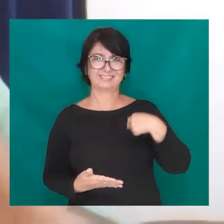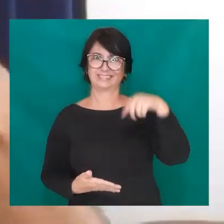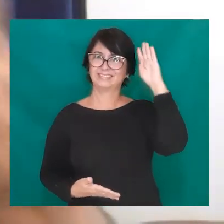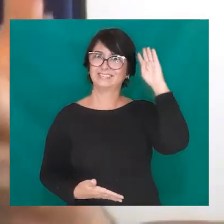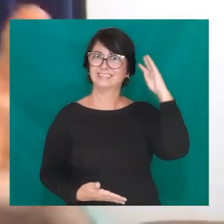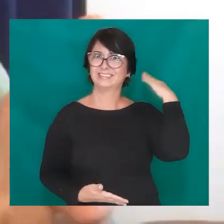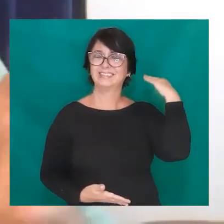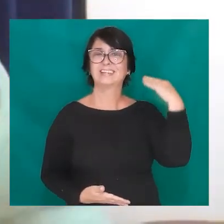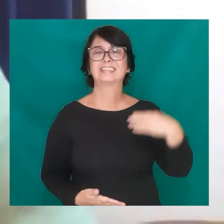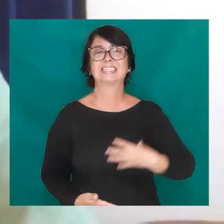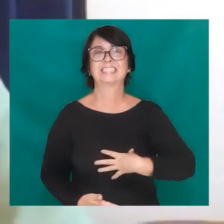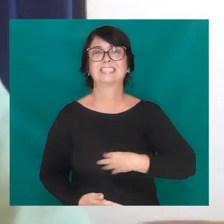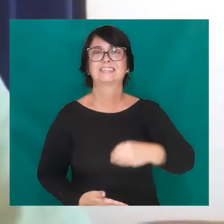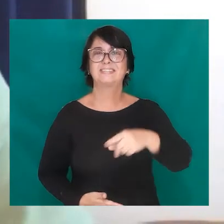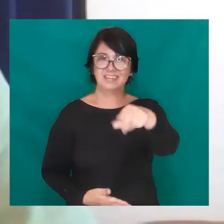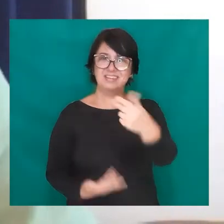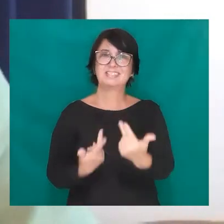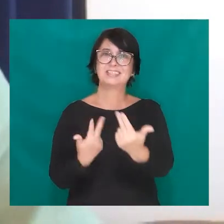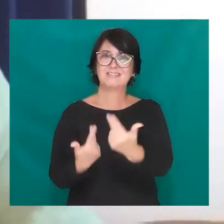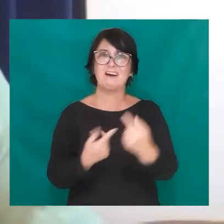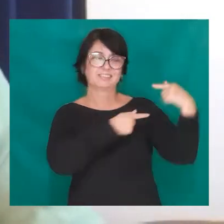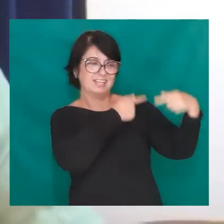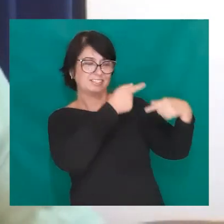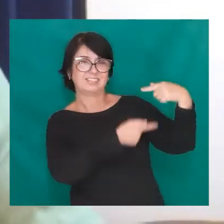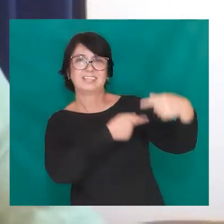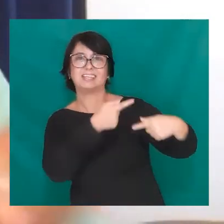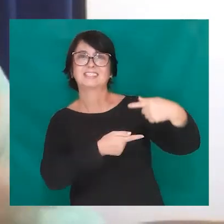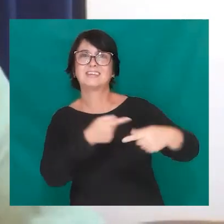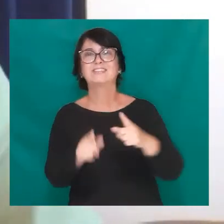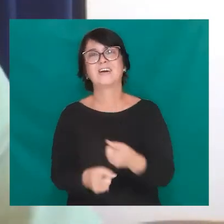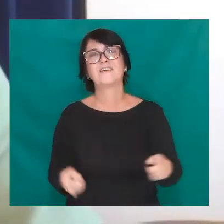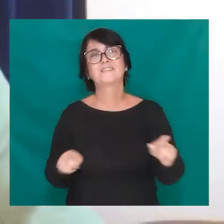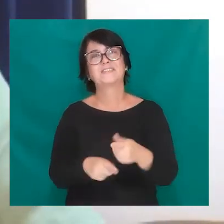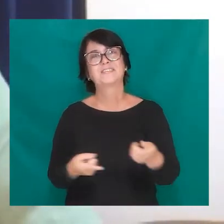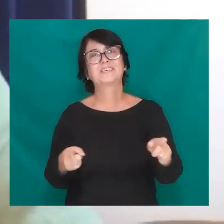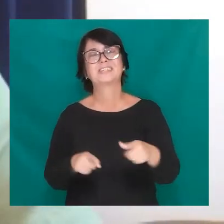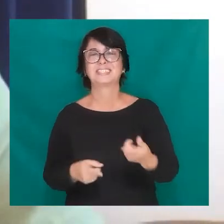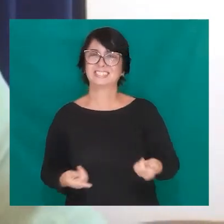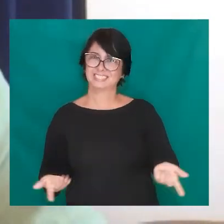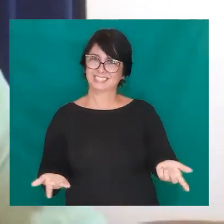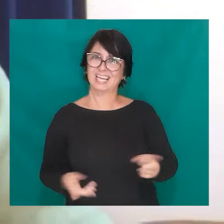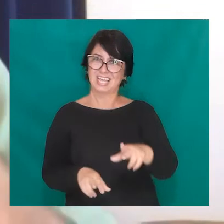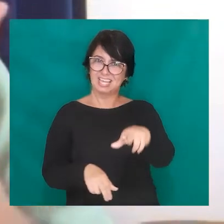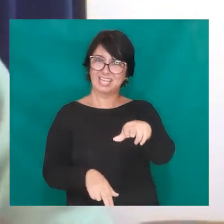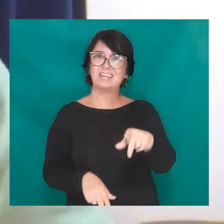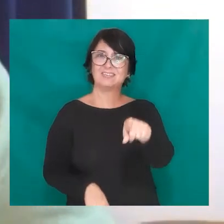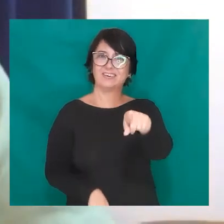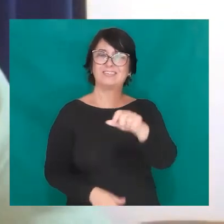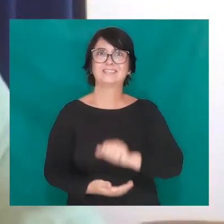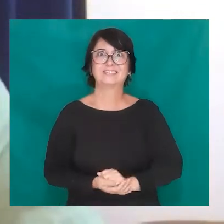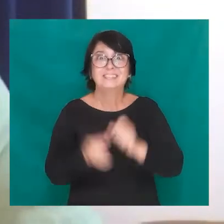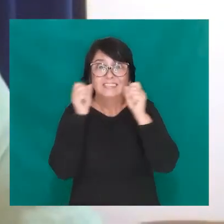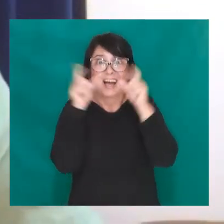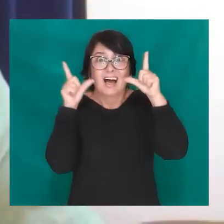Somos filhos, né, Alfredo, dessa geração dos festivais, de músicos como você. Nós temos a... Nosso olhinho brilha, assim,